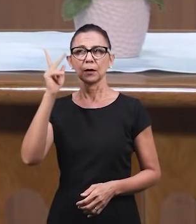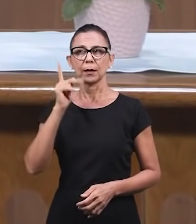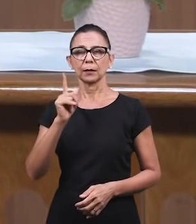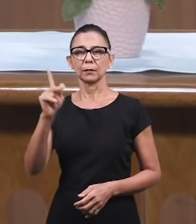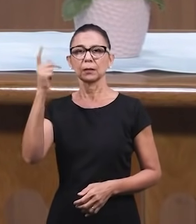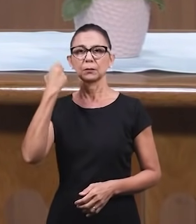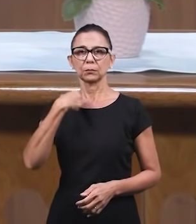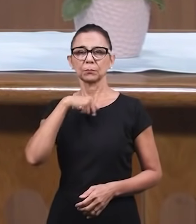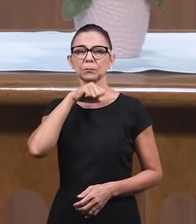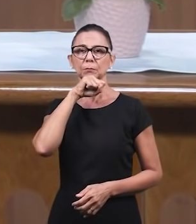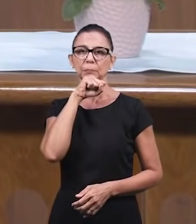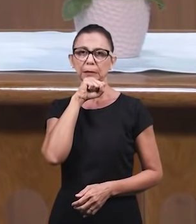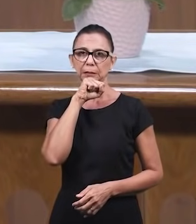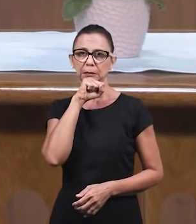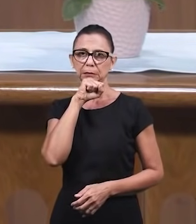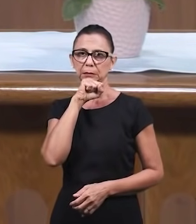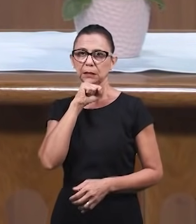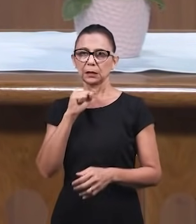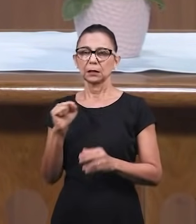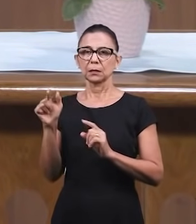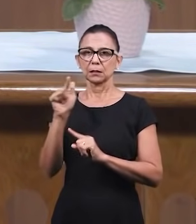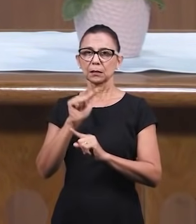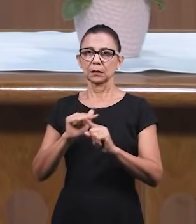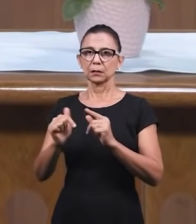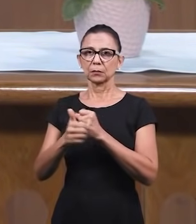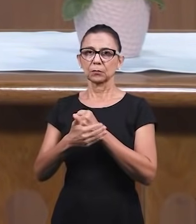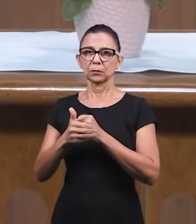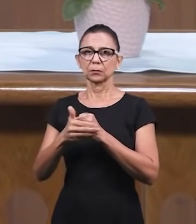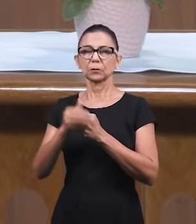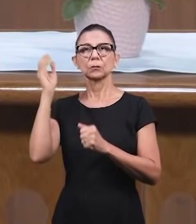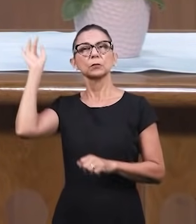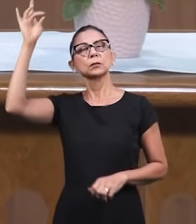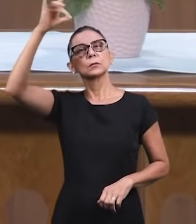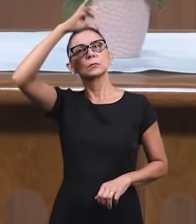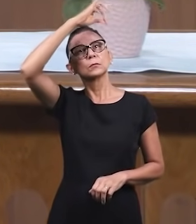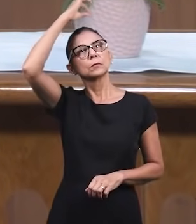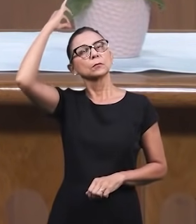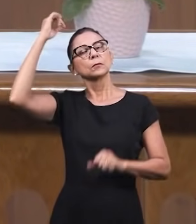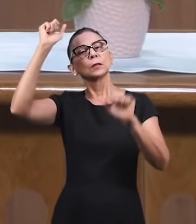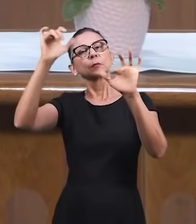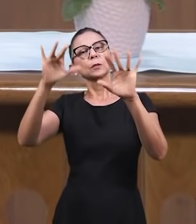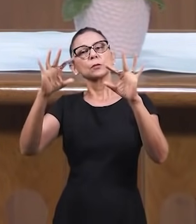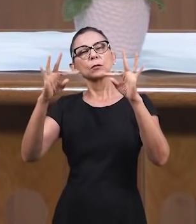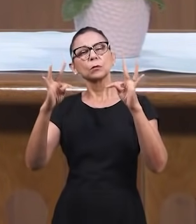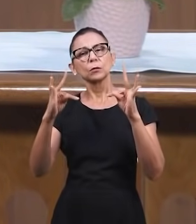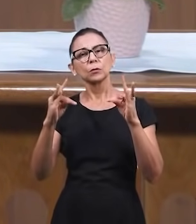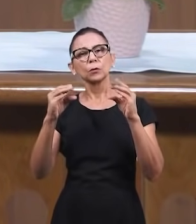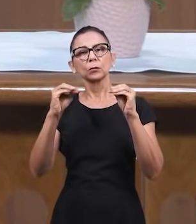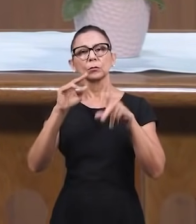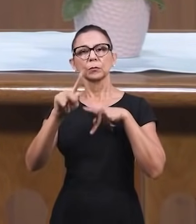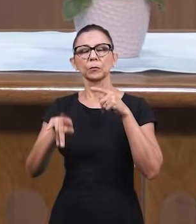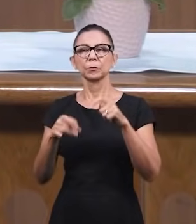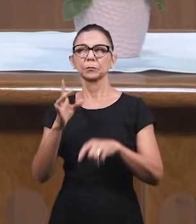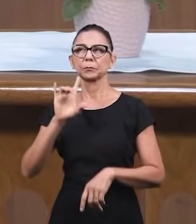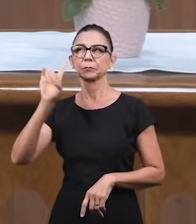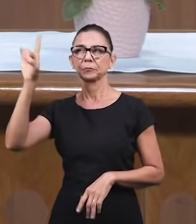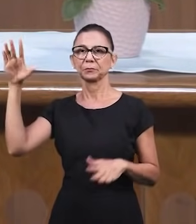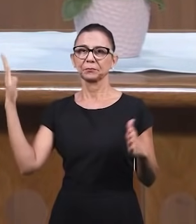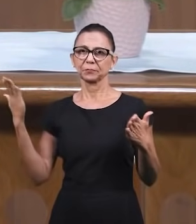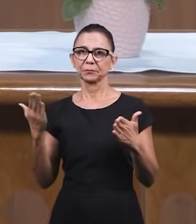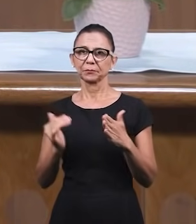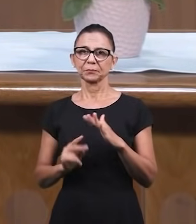nosso Eterno Pai, as doces, santas e eternas consolações do Espírito Santo, repousem sobre vós e sobre todo o povo de